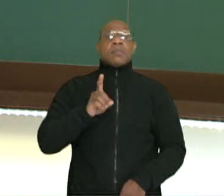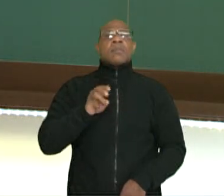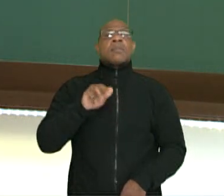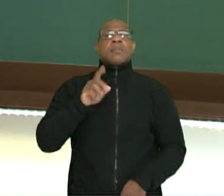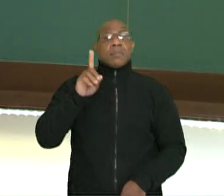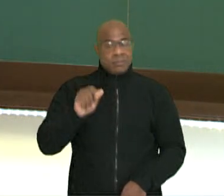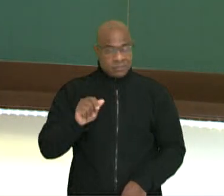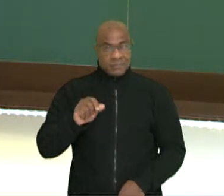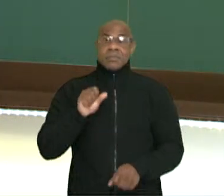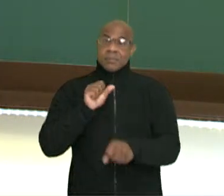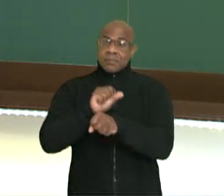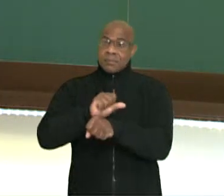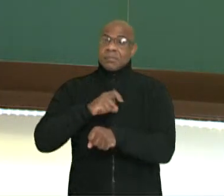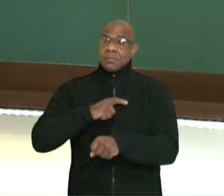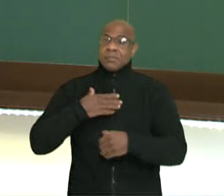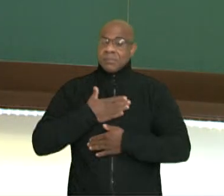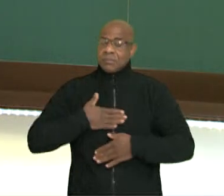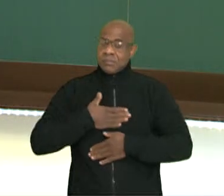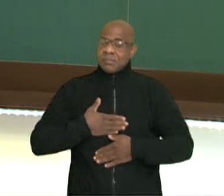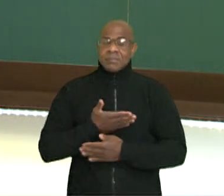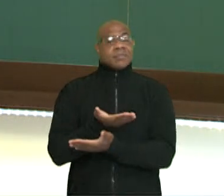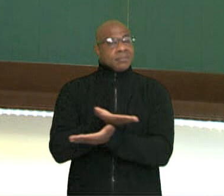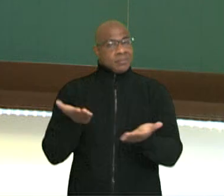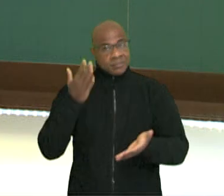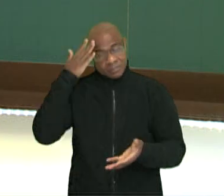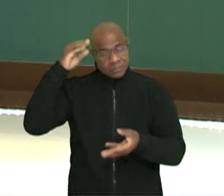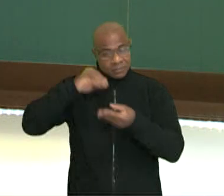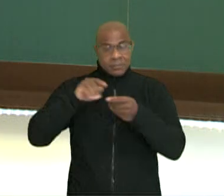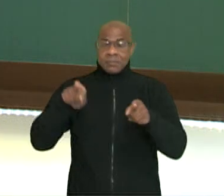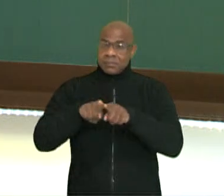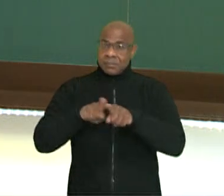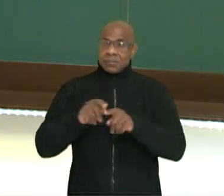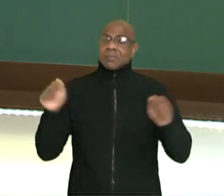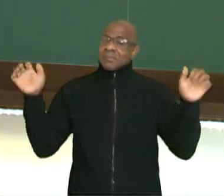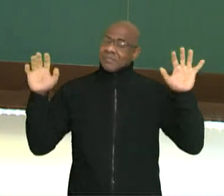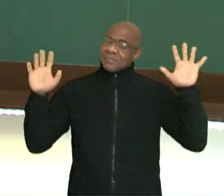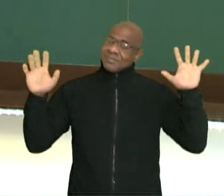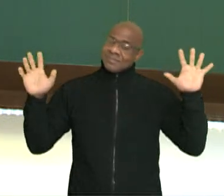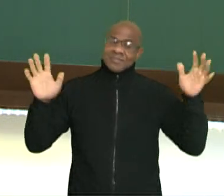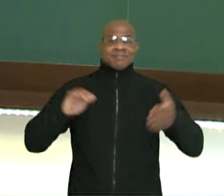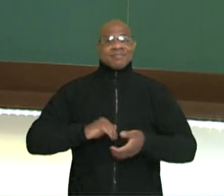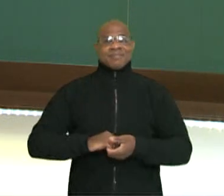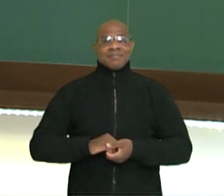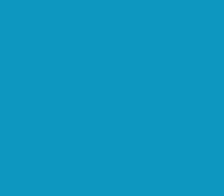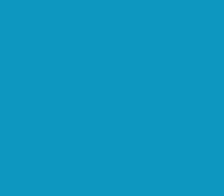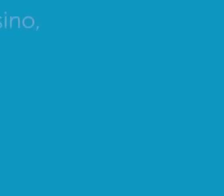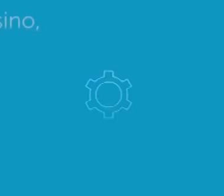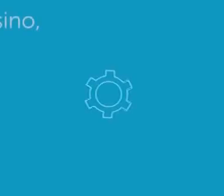biquadrada. Espero que vocês tenham entendido, tenham gostado e a gente se vê na próxima aula. Até mais!